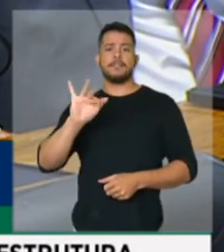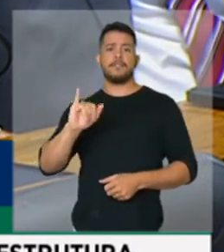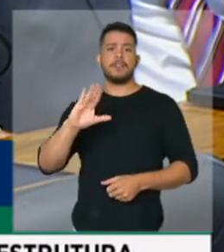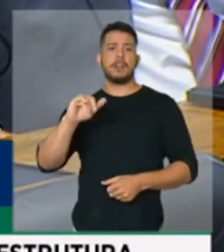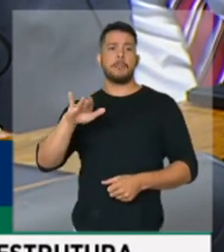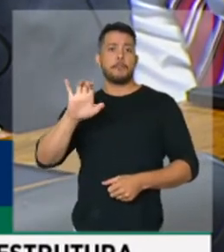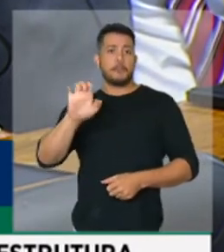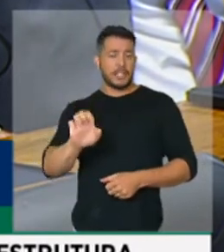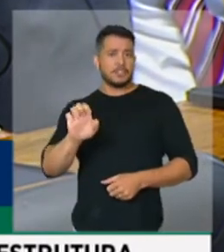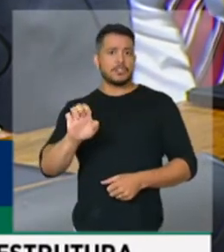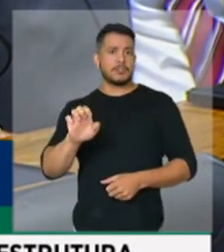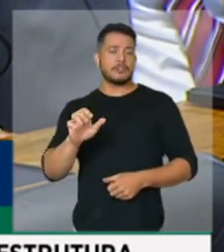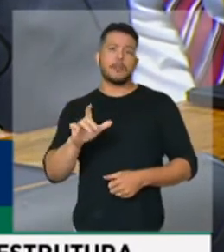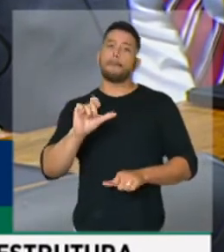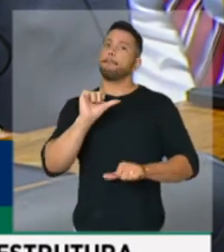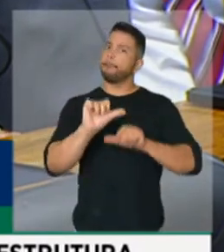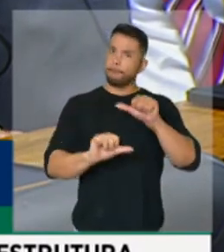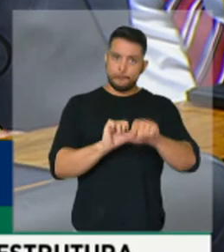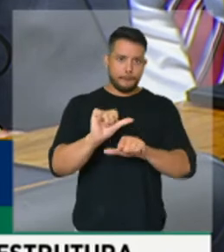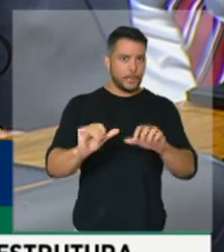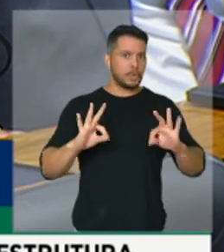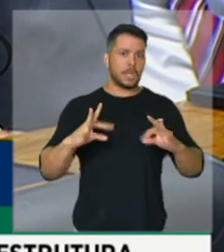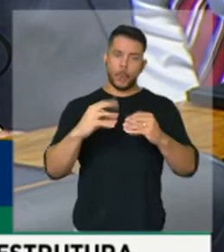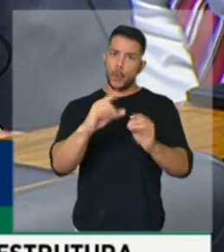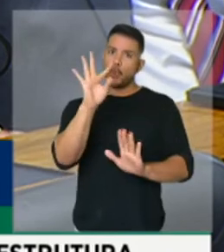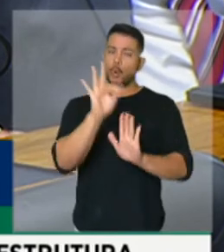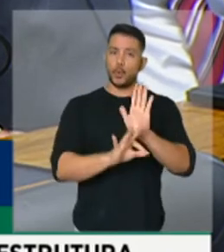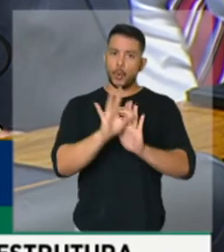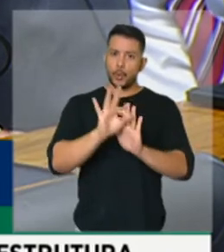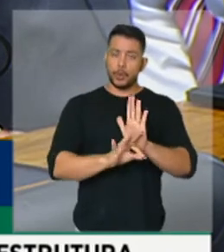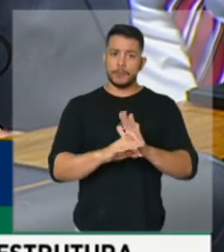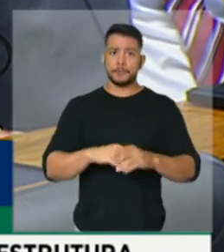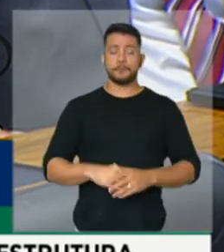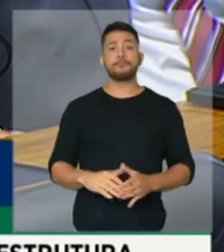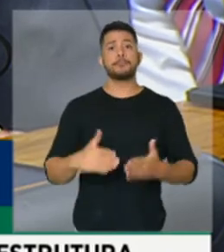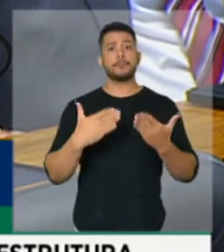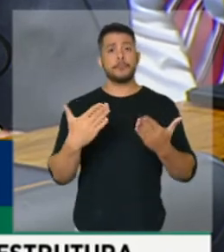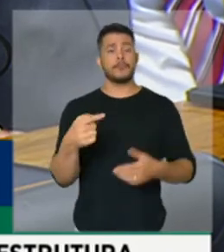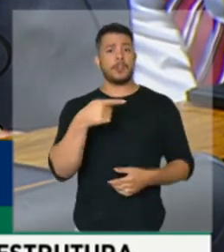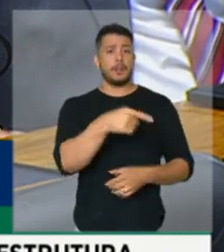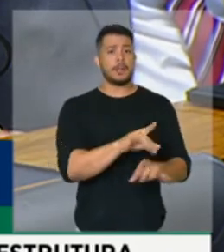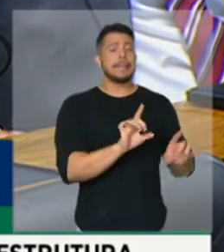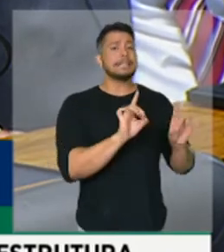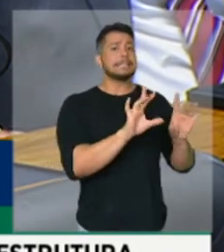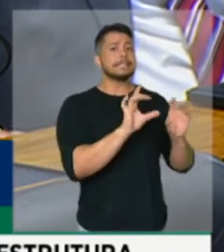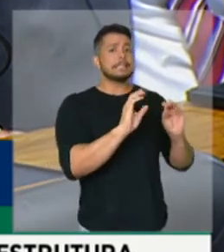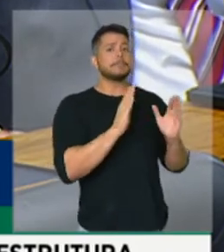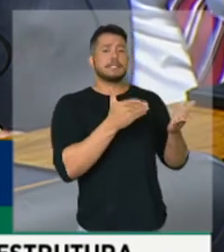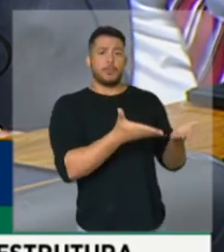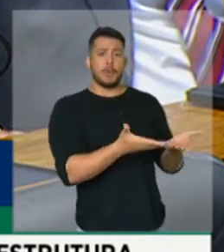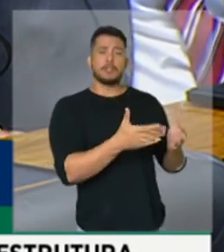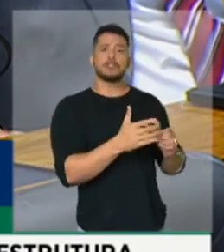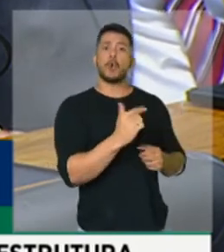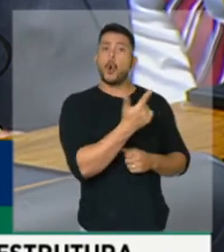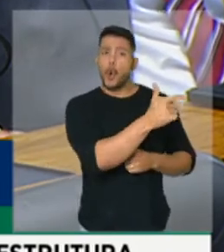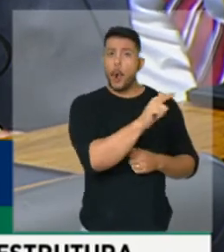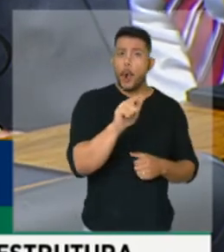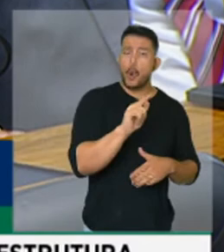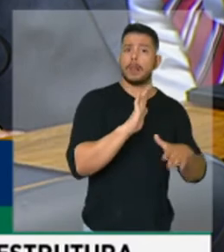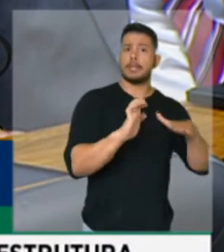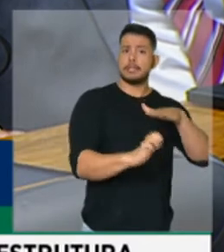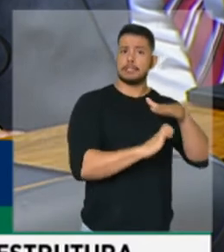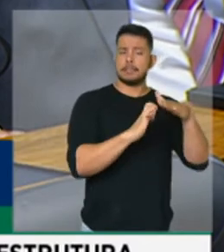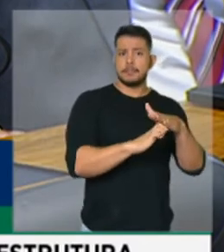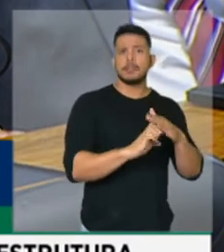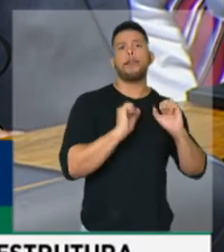artigo 3º. A redação original, com especialmente, assegura que outras subsidiárias da Eletrobras